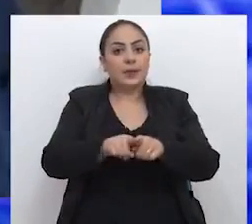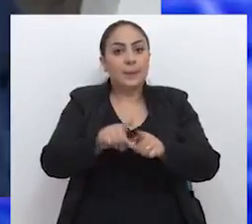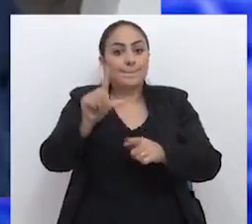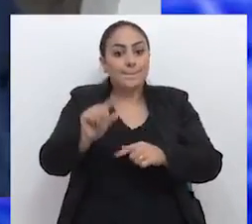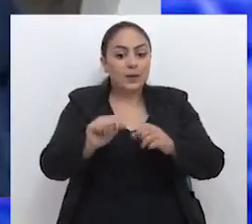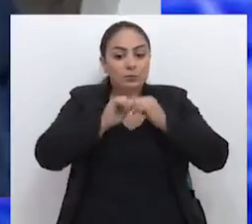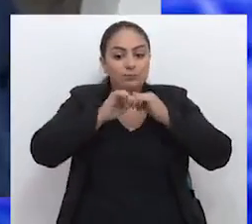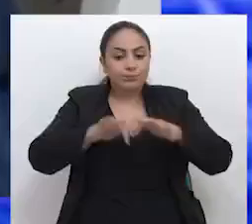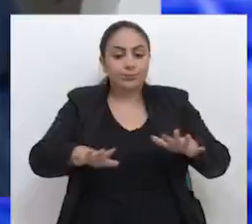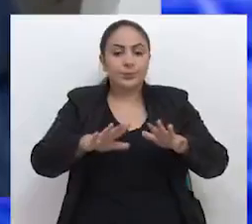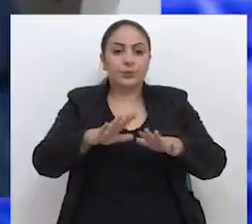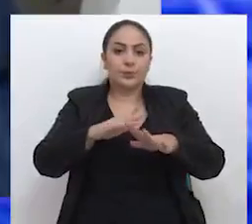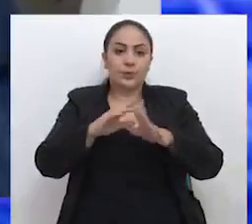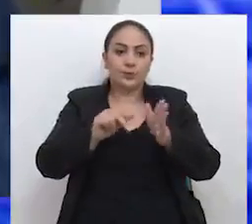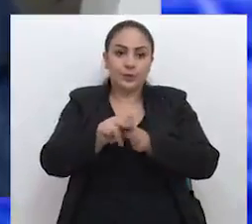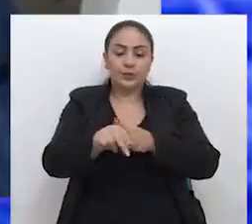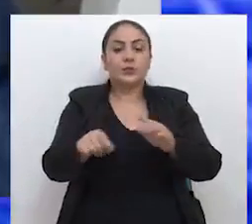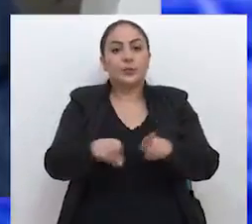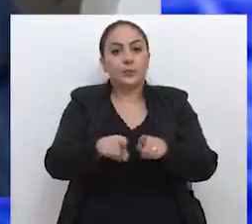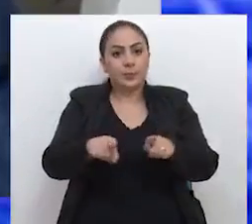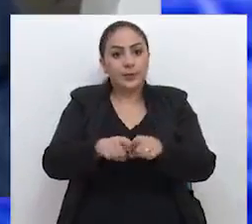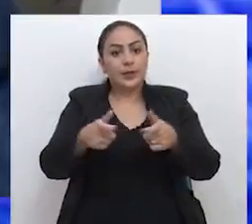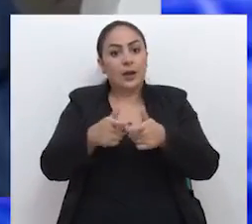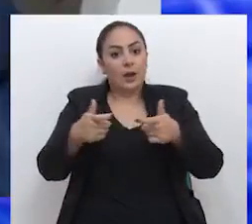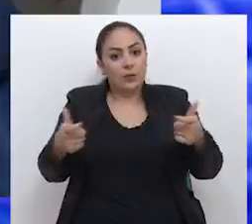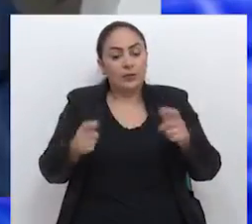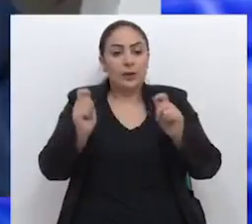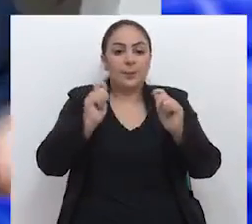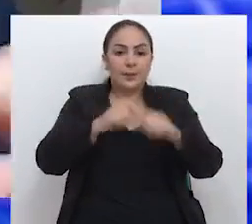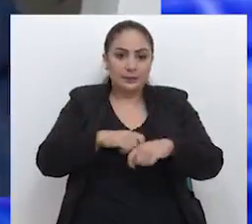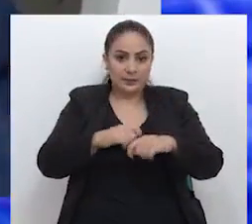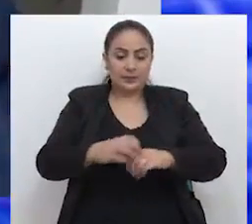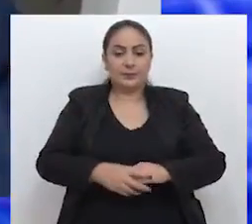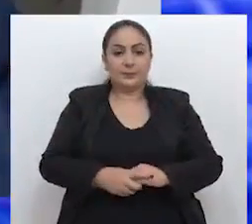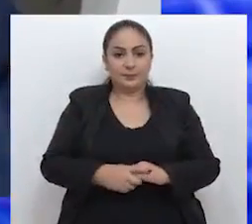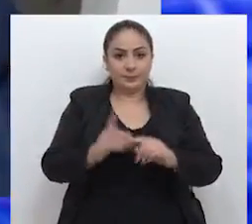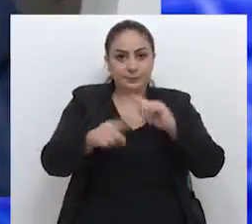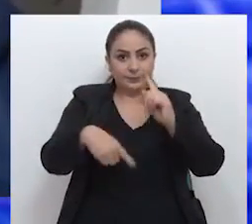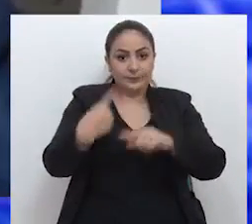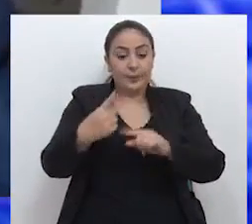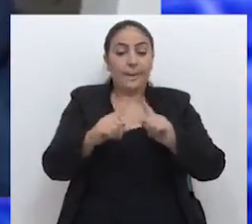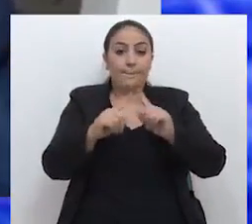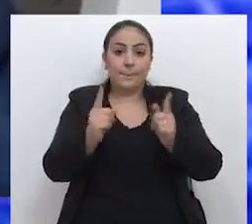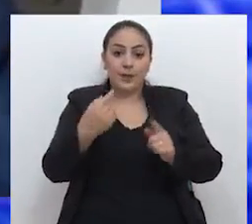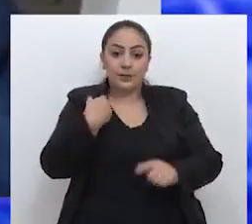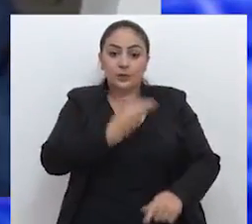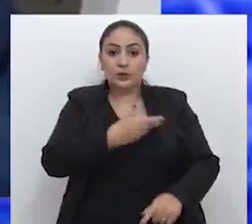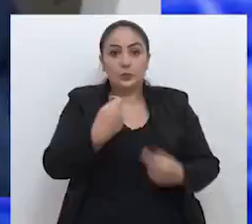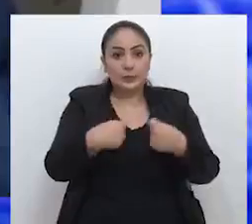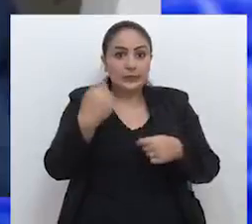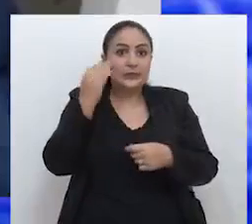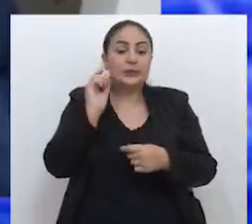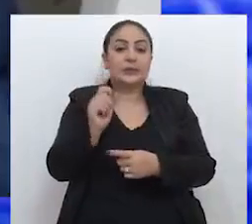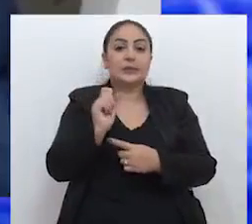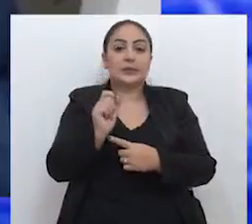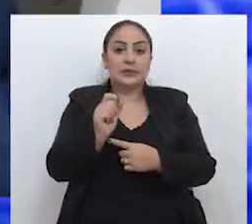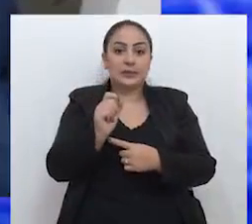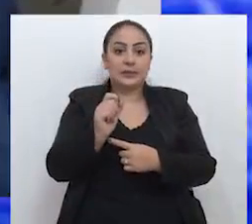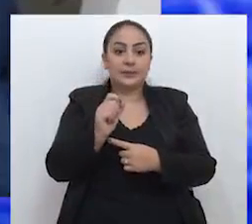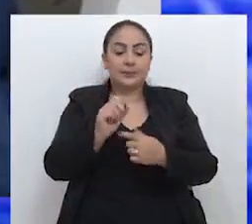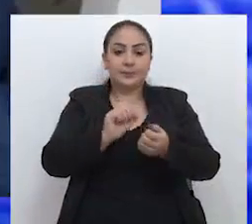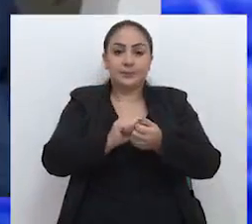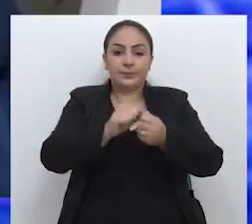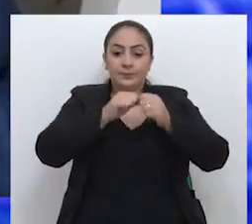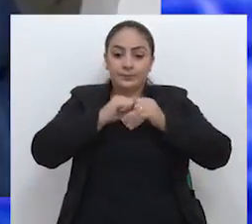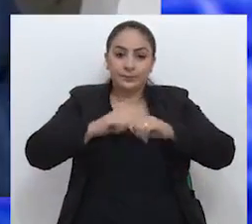baixa propagação do vírus e alta capacidade de enfrentamento. No entanto, temos que entender que